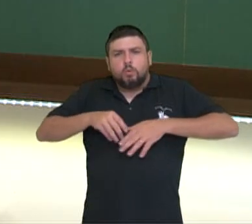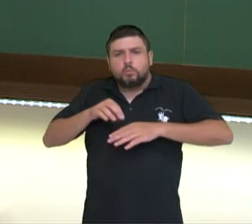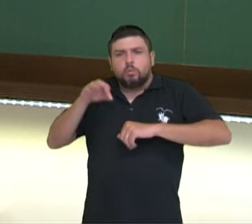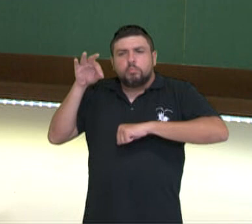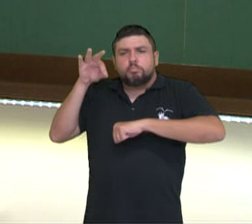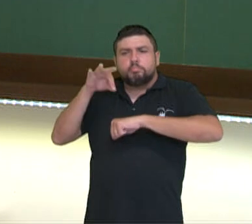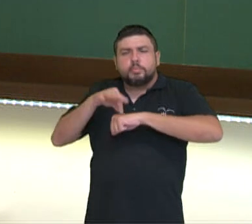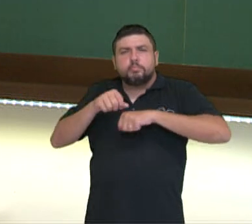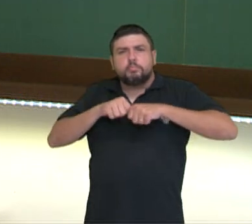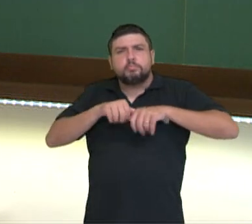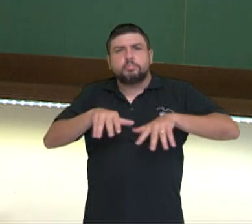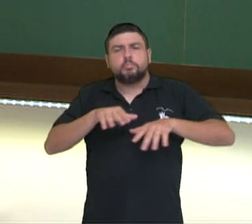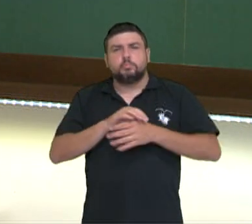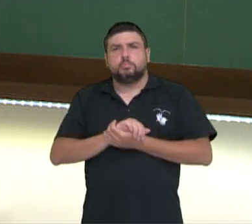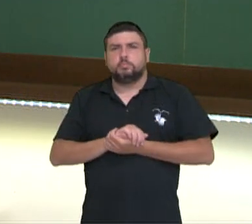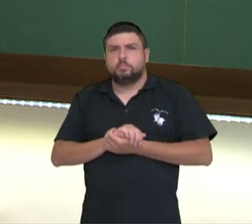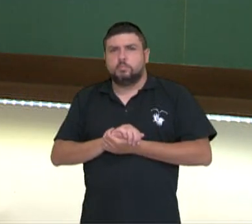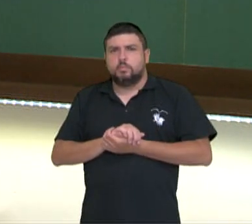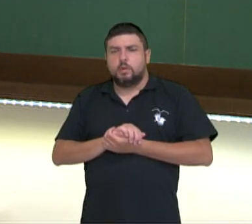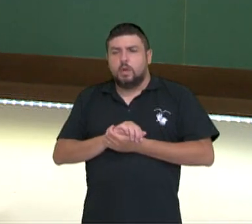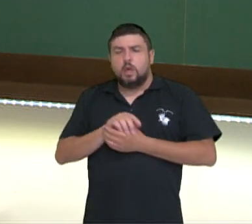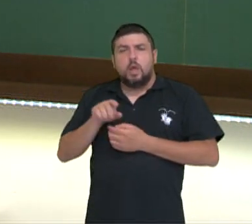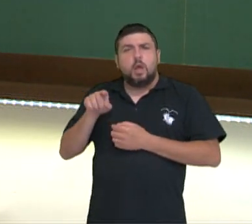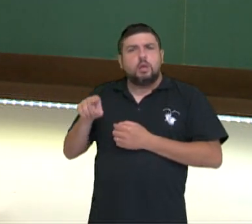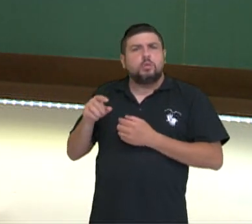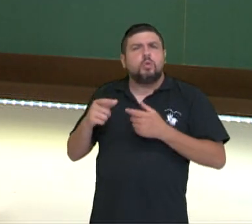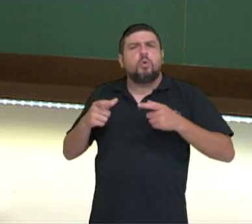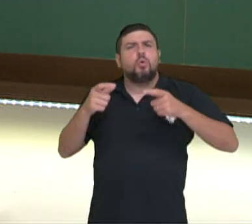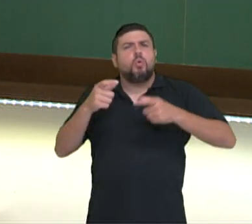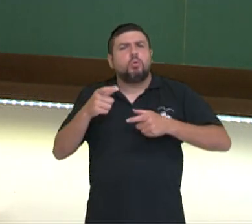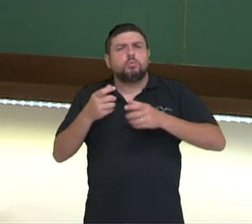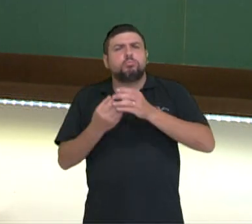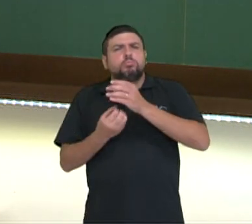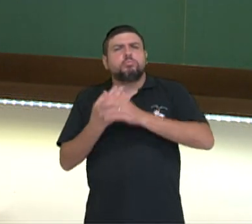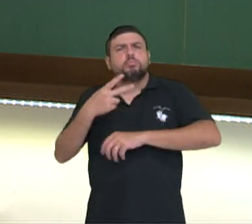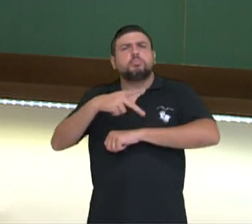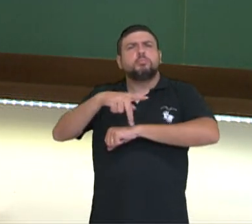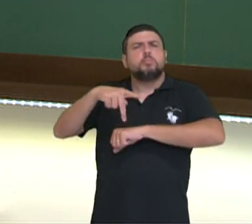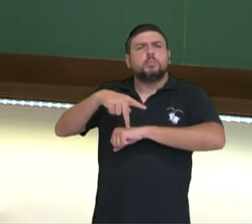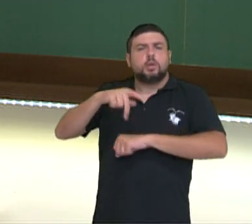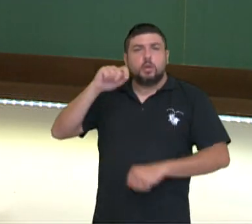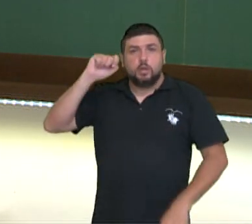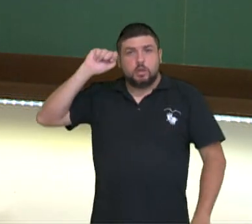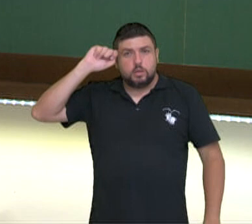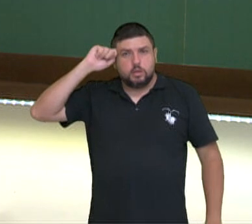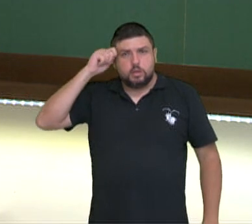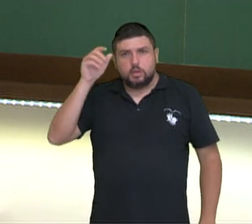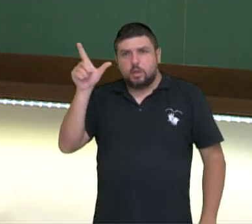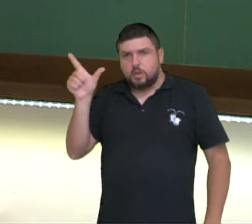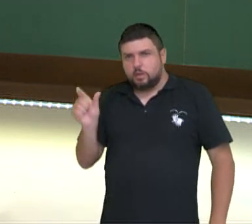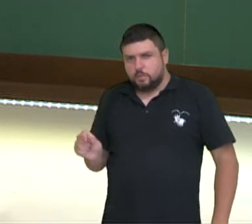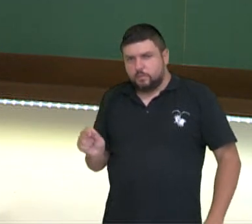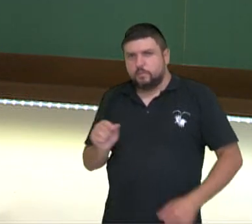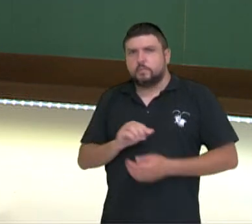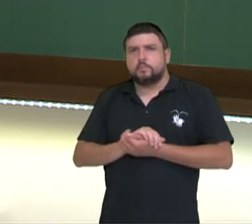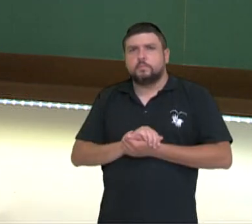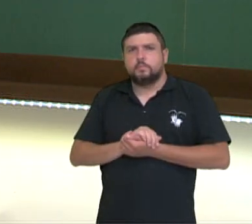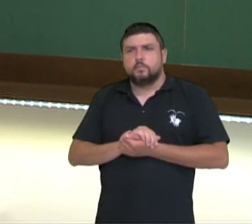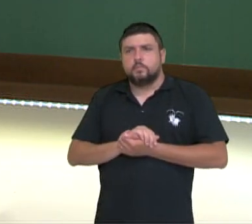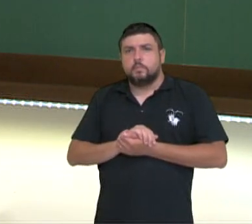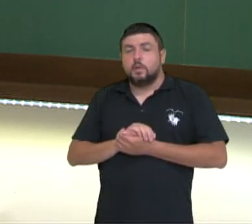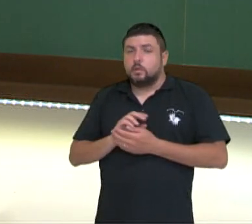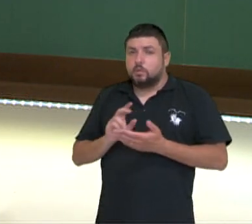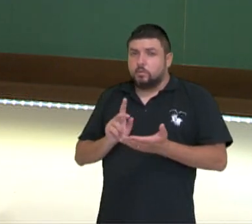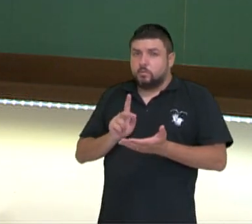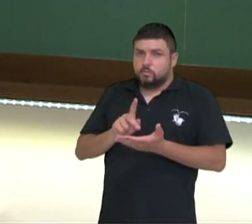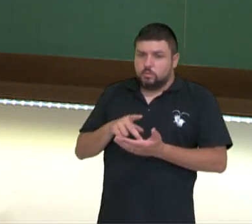a origem do Aedes aegypti é africana, tá? Ou seja, ele é uma espécie exótica, tá? Então ele não é